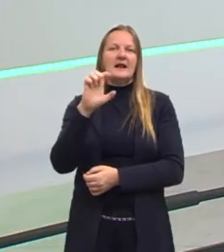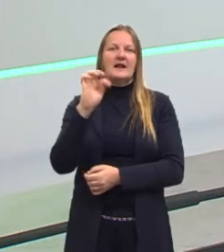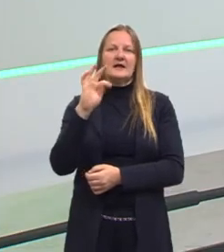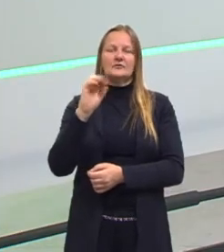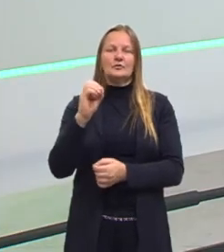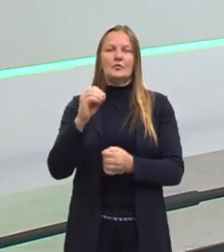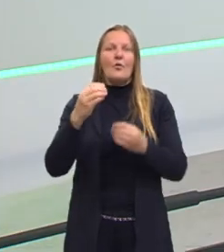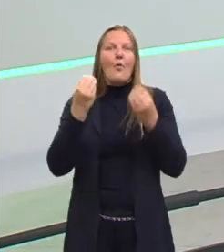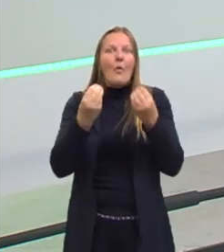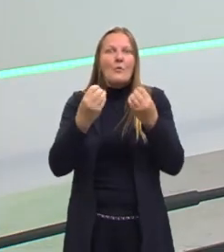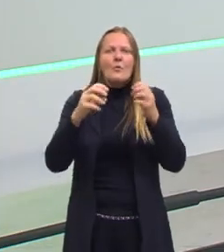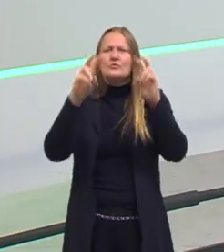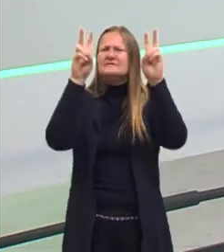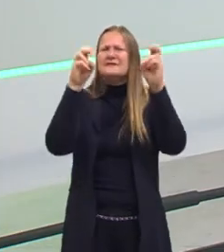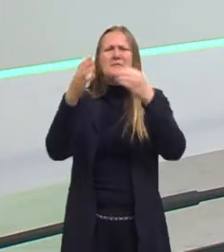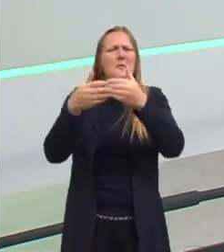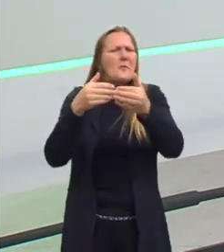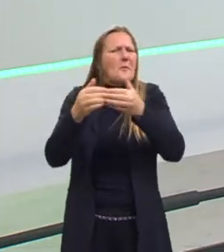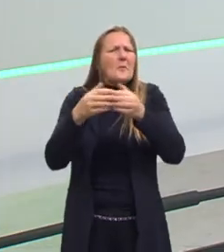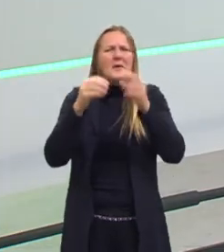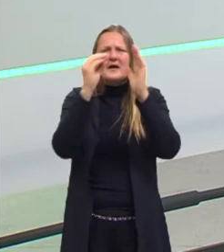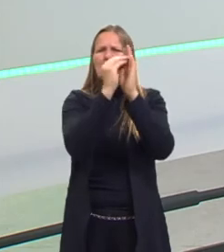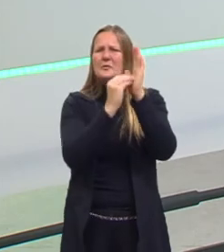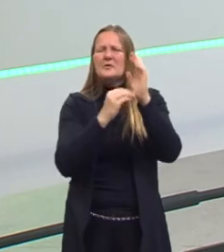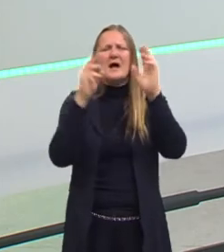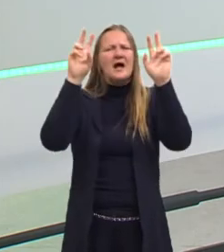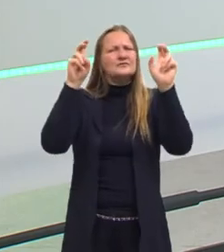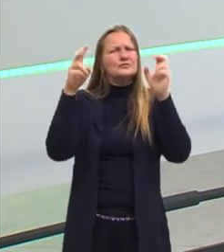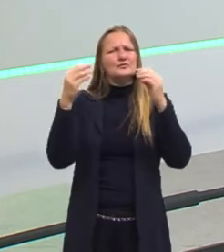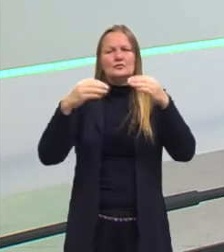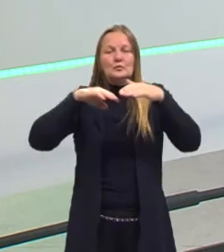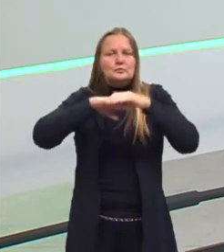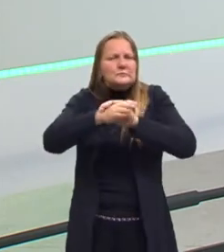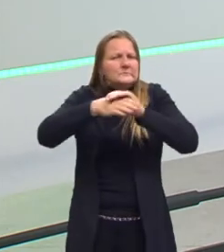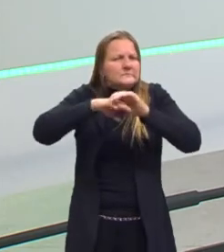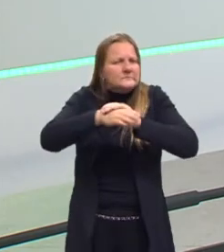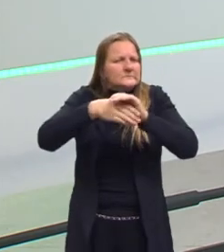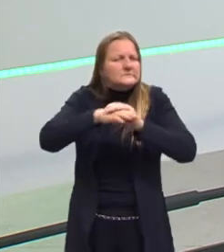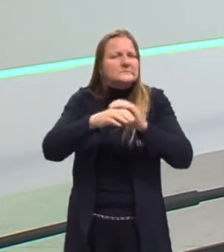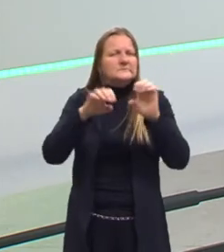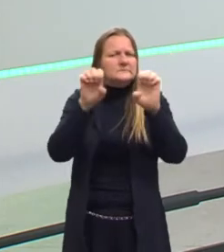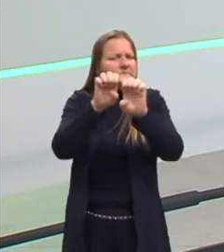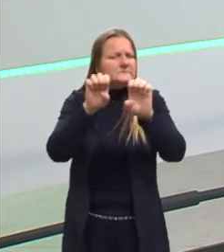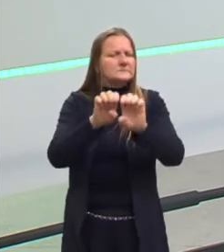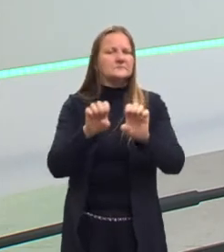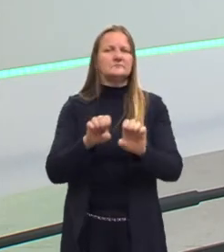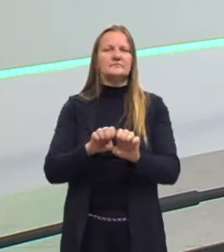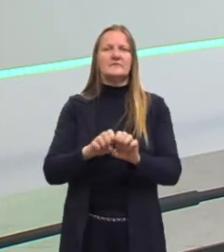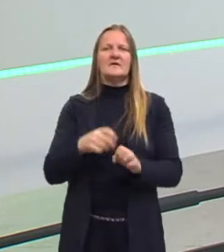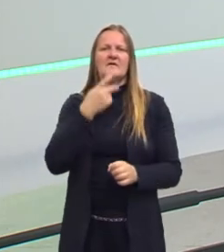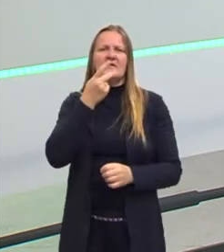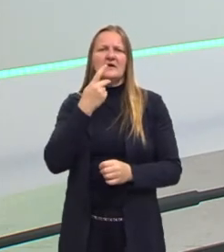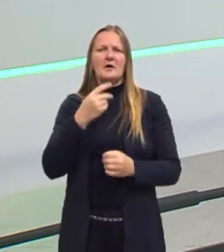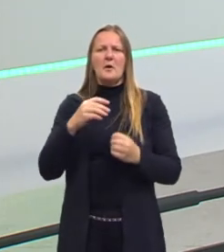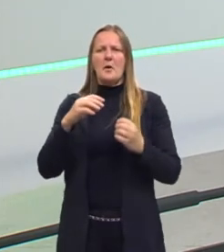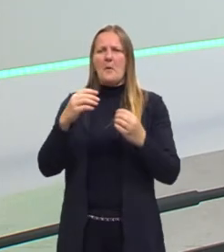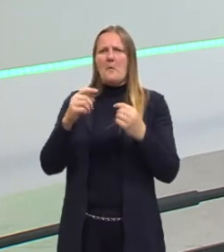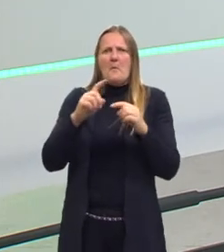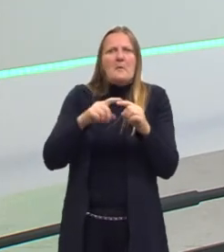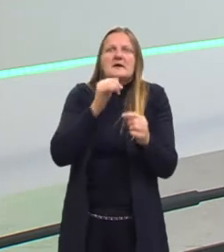qualquer tema sim qualquer tema mas eu não sei falar sobre mudanças